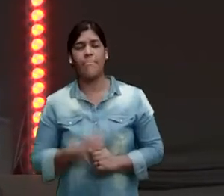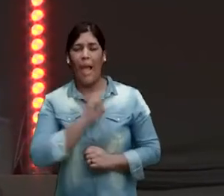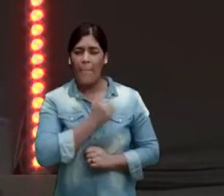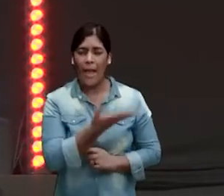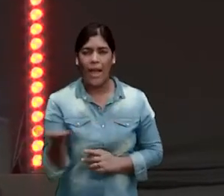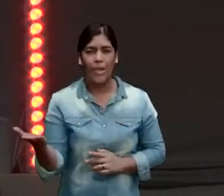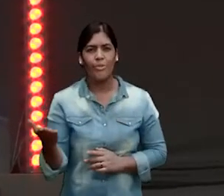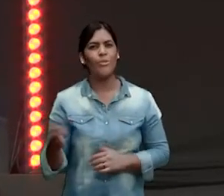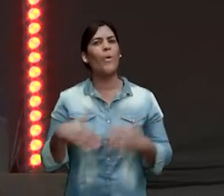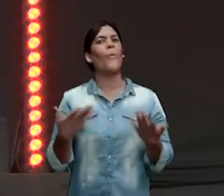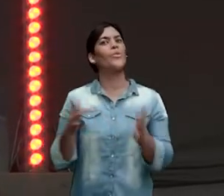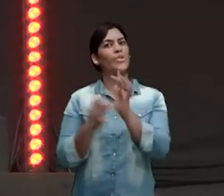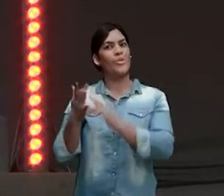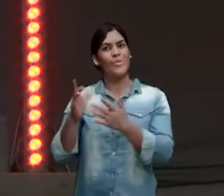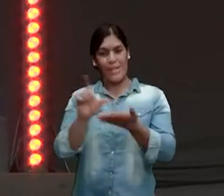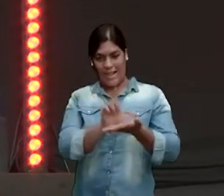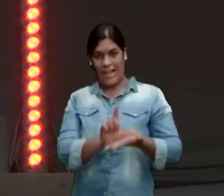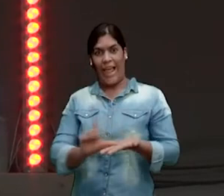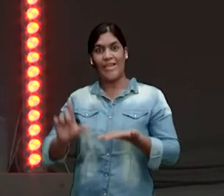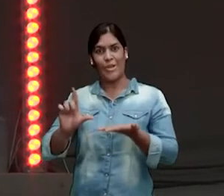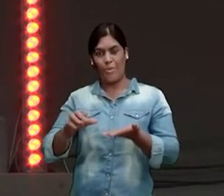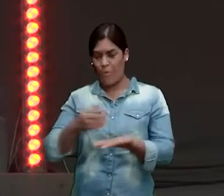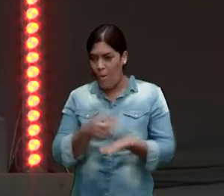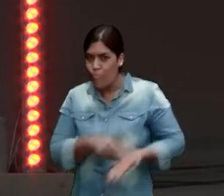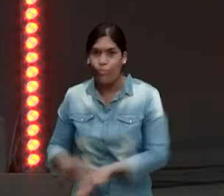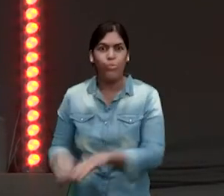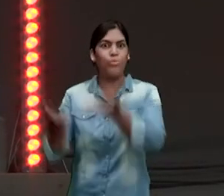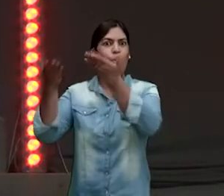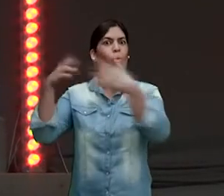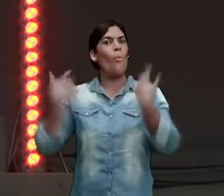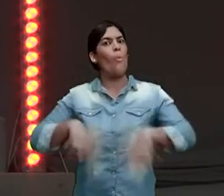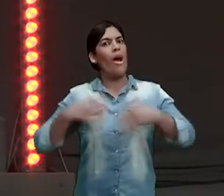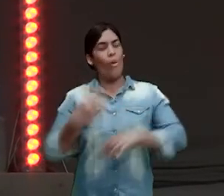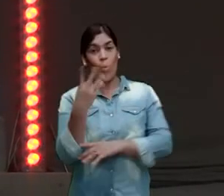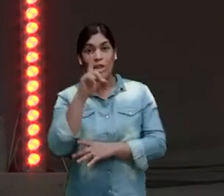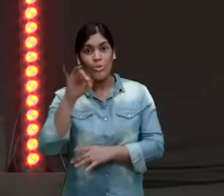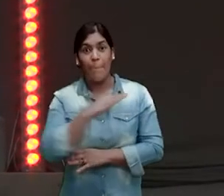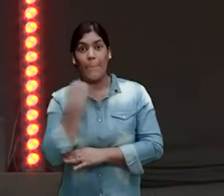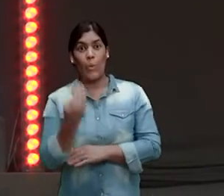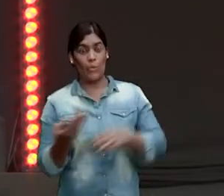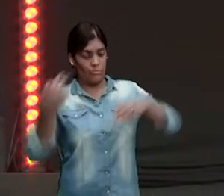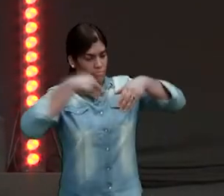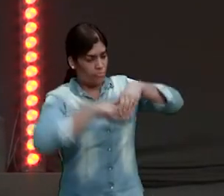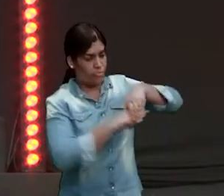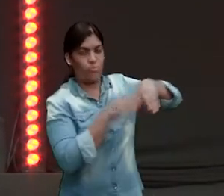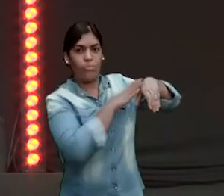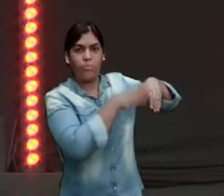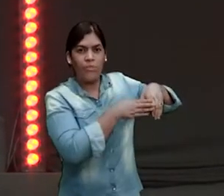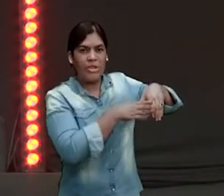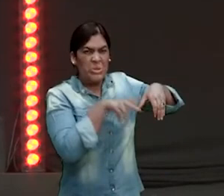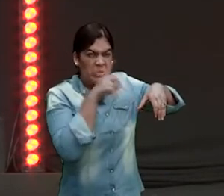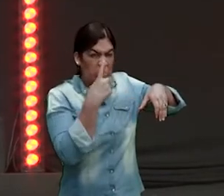quando ele ressuscitou Lázaro Me erro Deus do céu em 4 dias na dentro da da tumba um cheiro meio esquisito